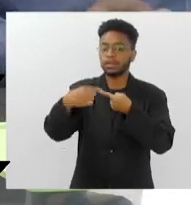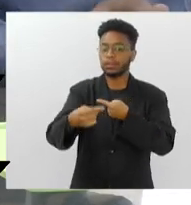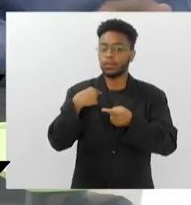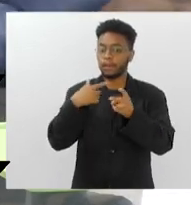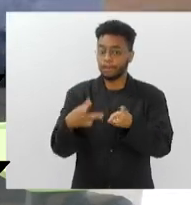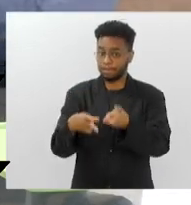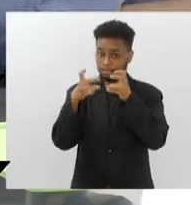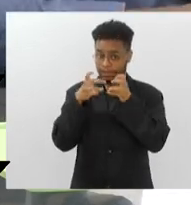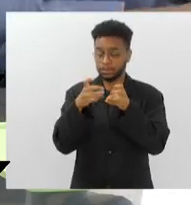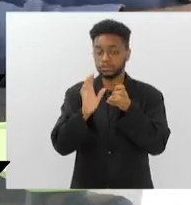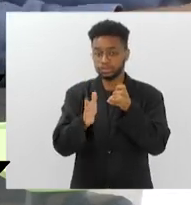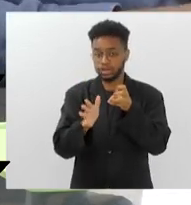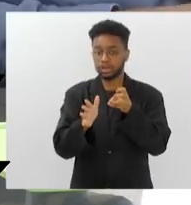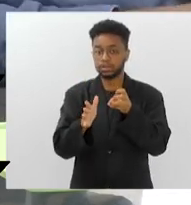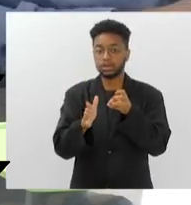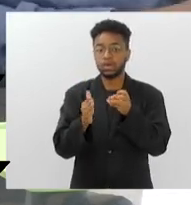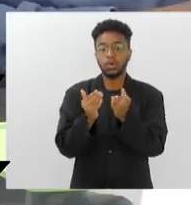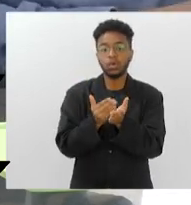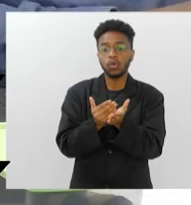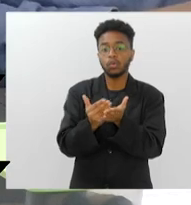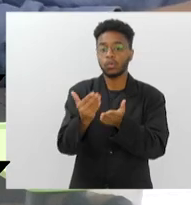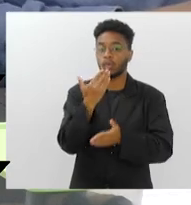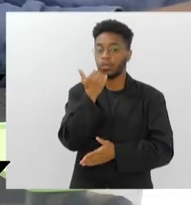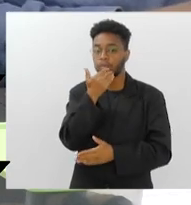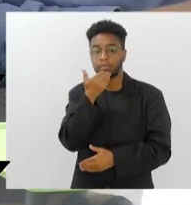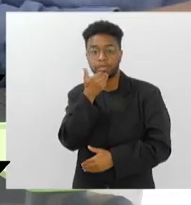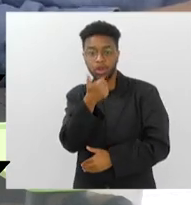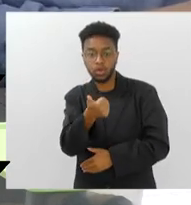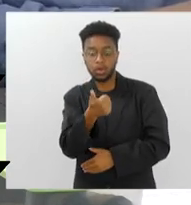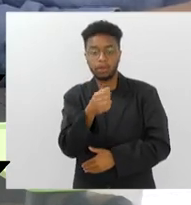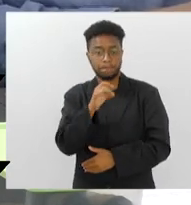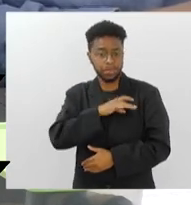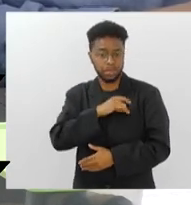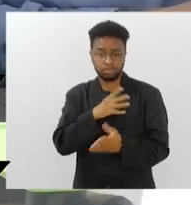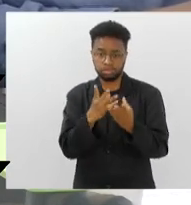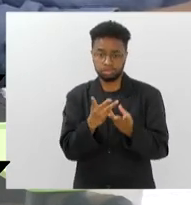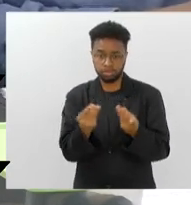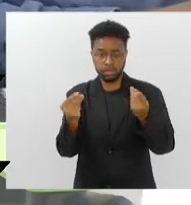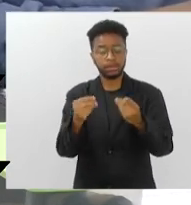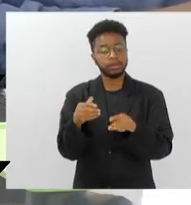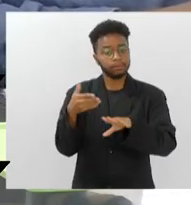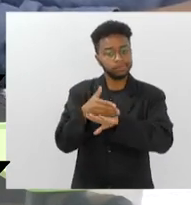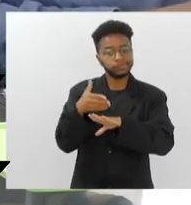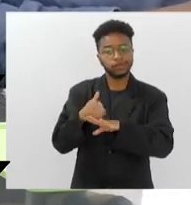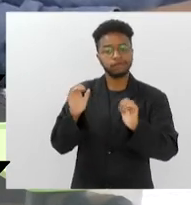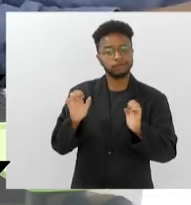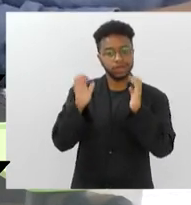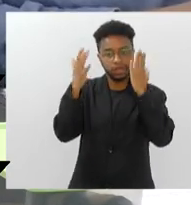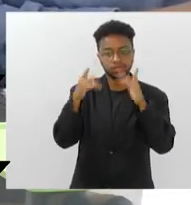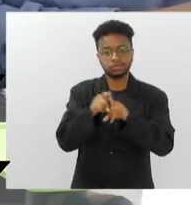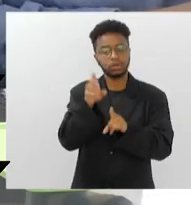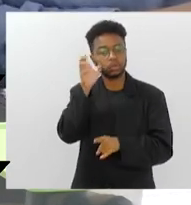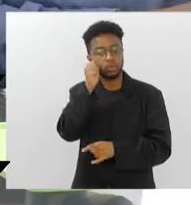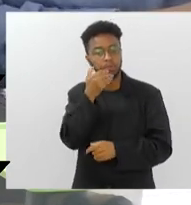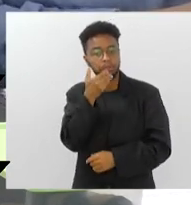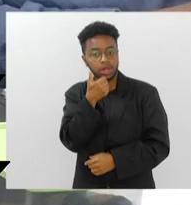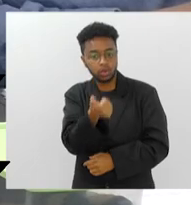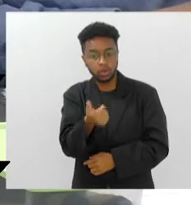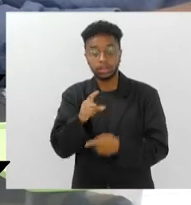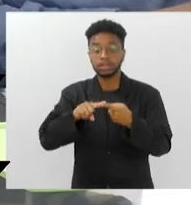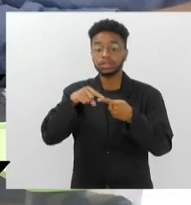lá começava a se alimentar melhor perder o medo fazer festinha dormir melhor e depois se viu que